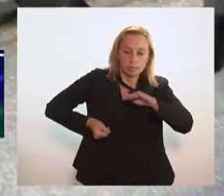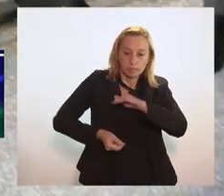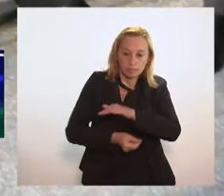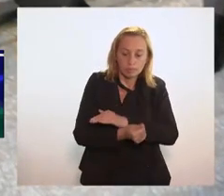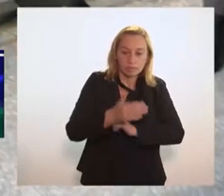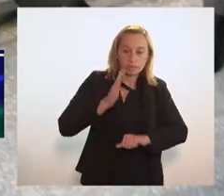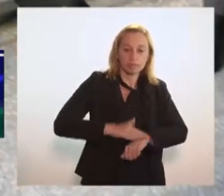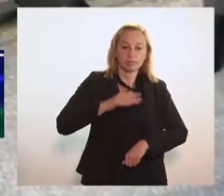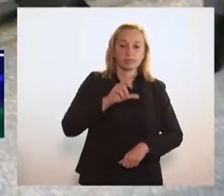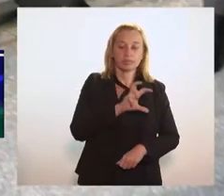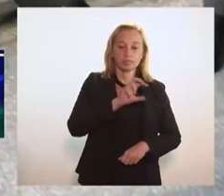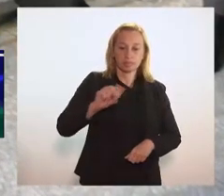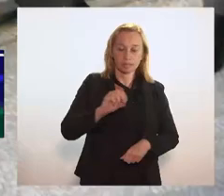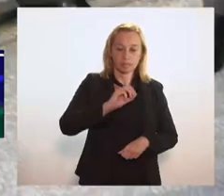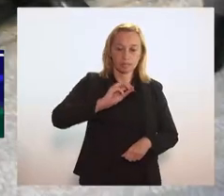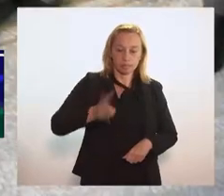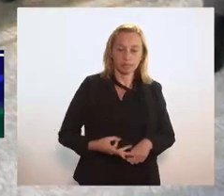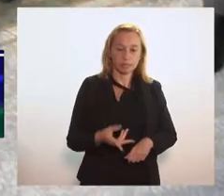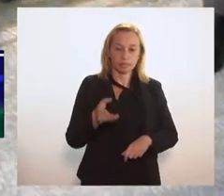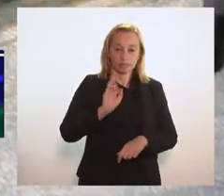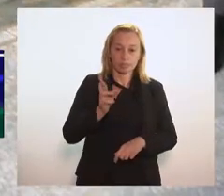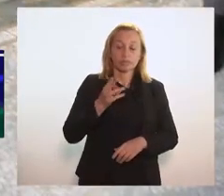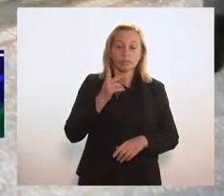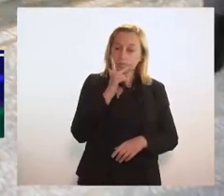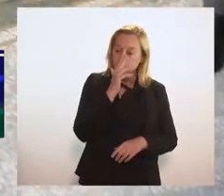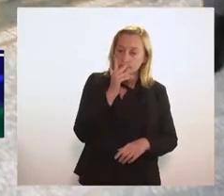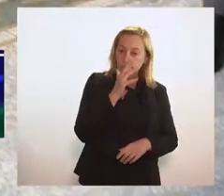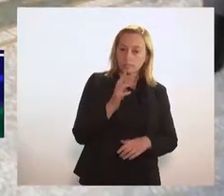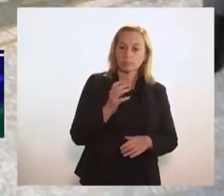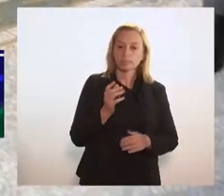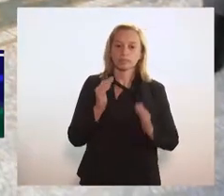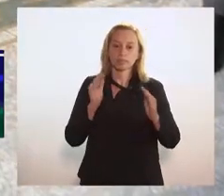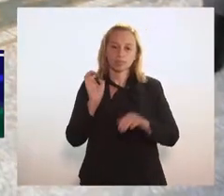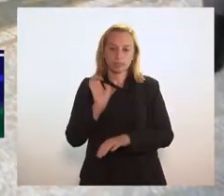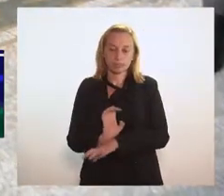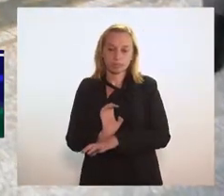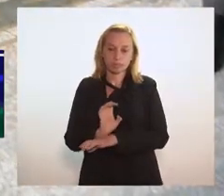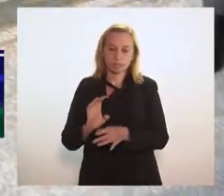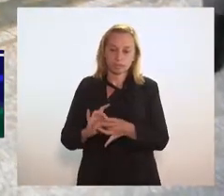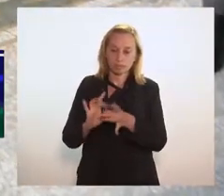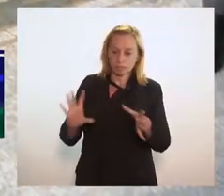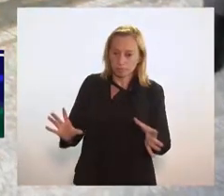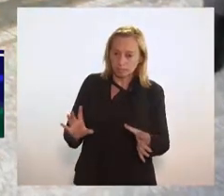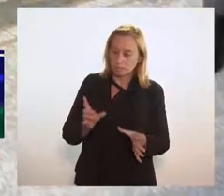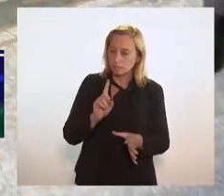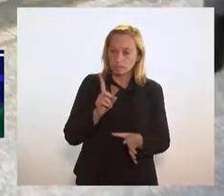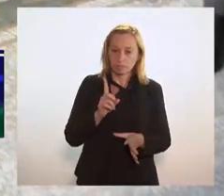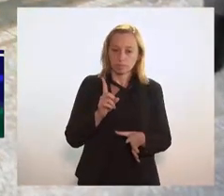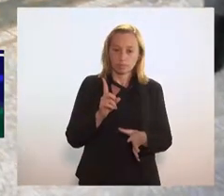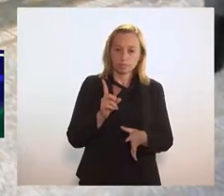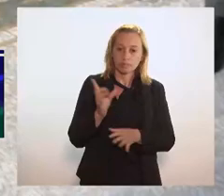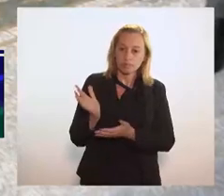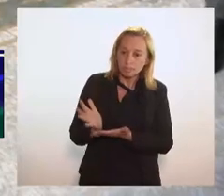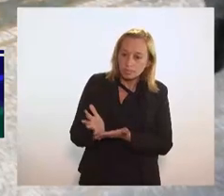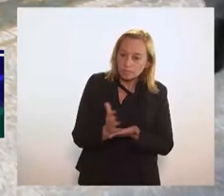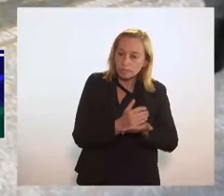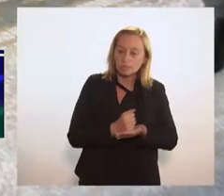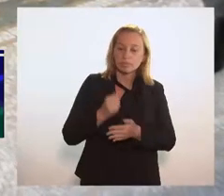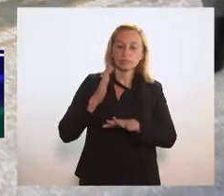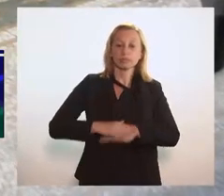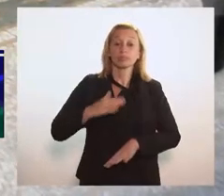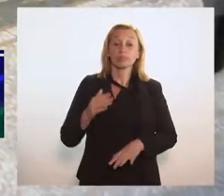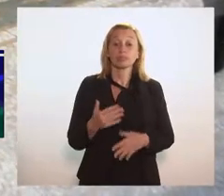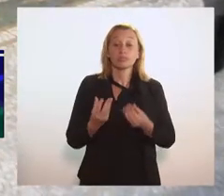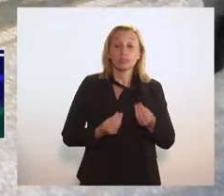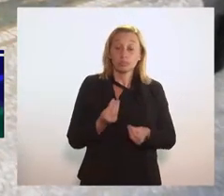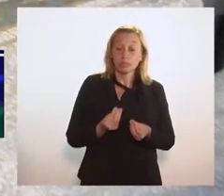de reais. Parece que o Estado está abrindo mão. O Estado não está abrindo mão, o Estado vai arrecadar mais. Porque do jeito que está,